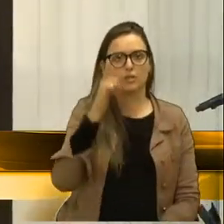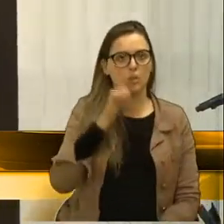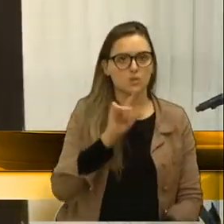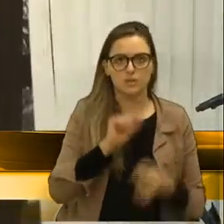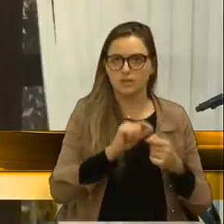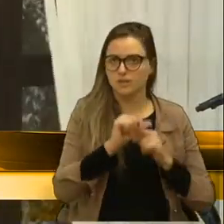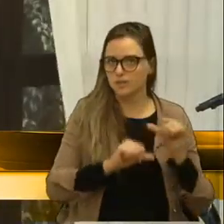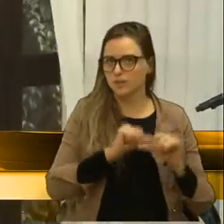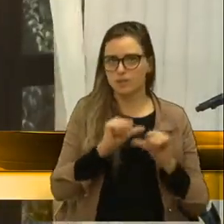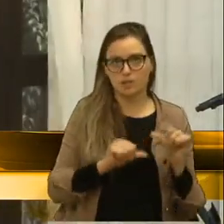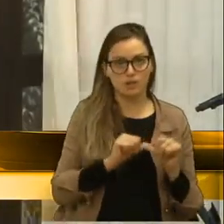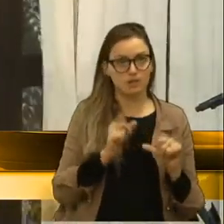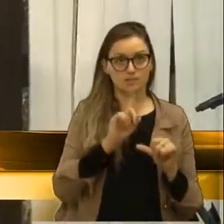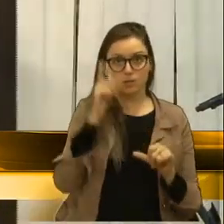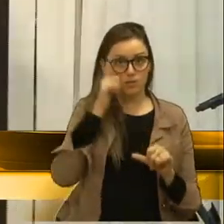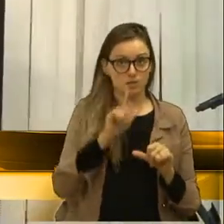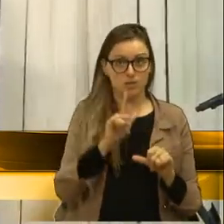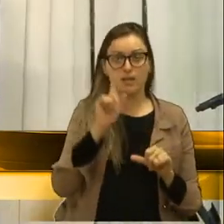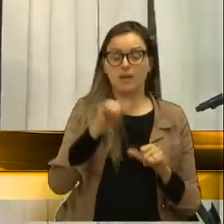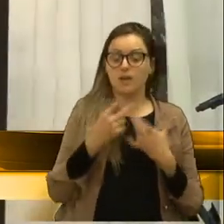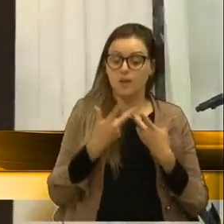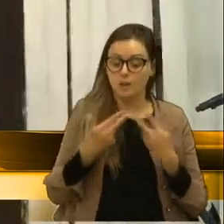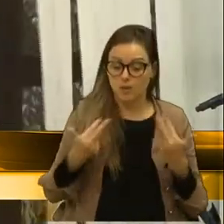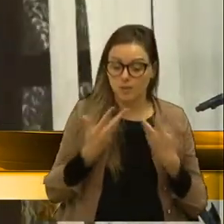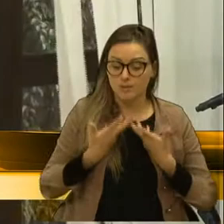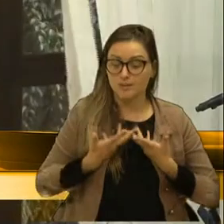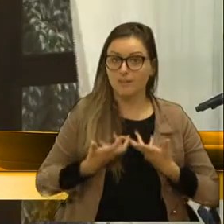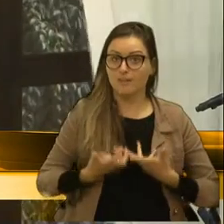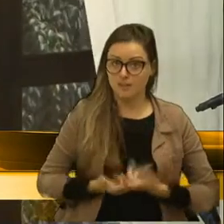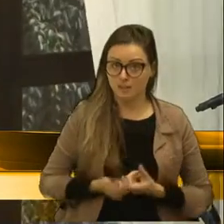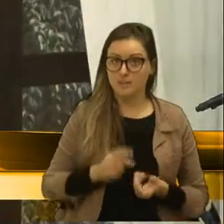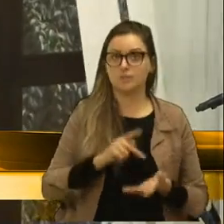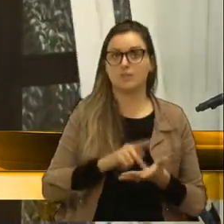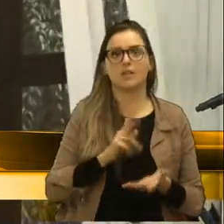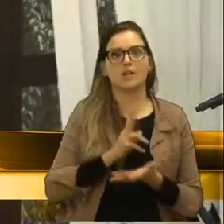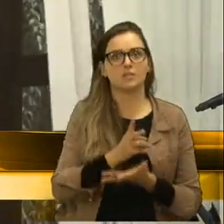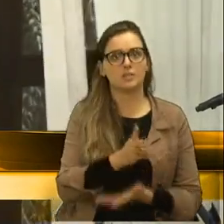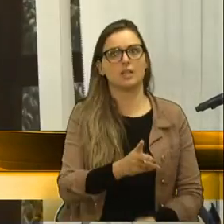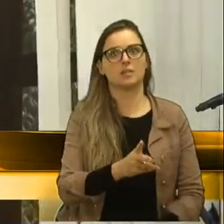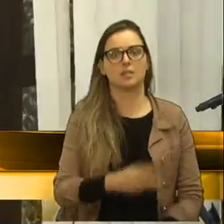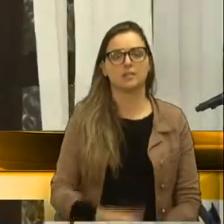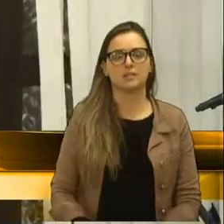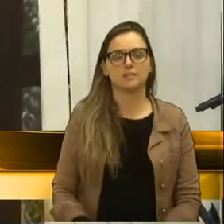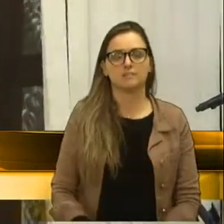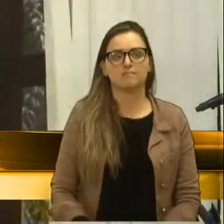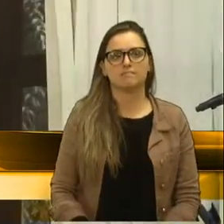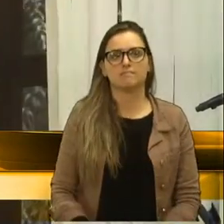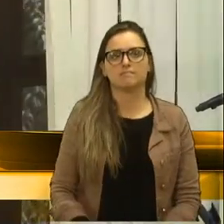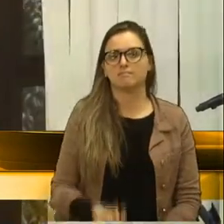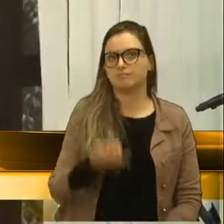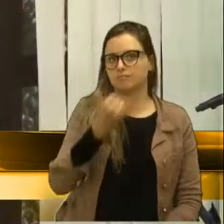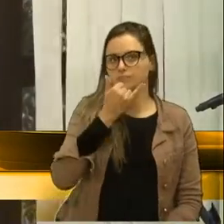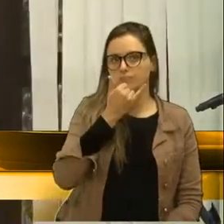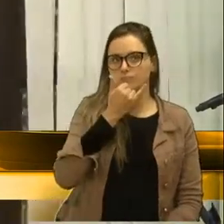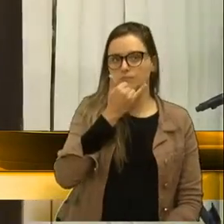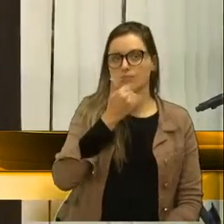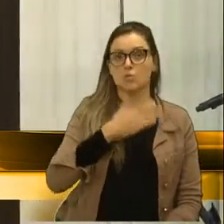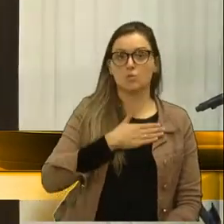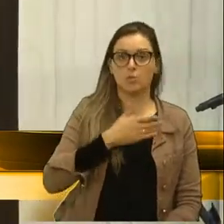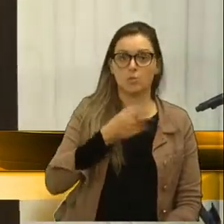mudanças. Isso sim é exaustivo para quem está aqui todo ano. Então, desculpem o